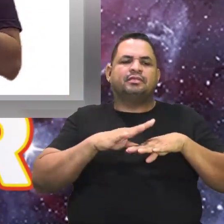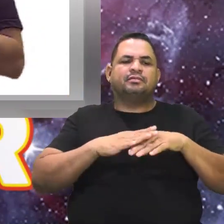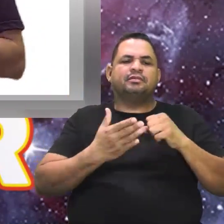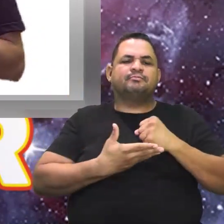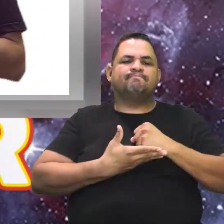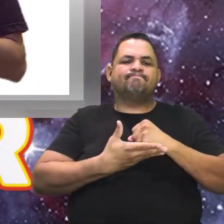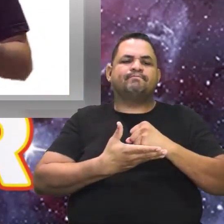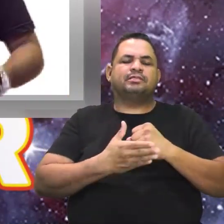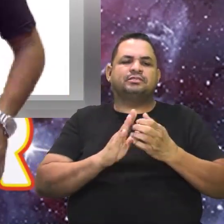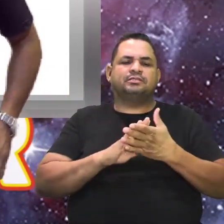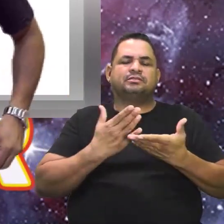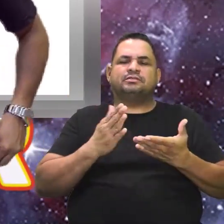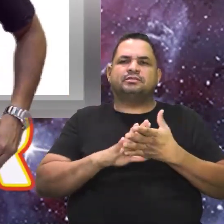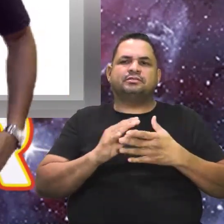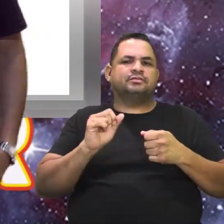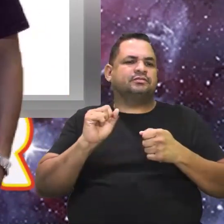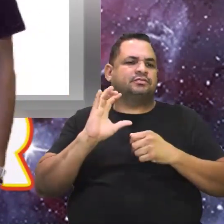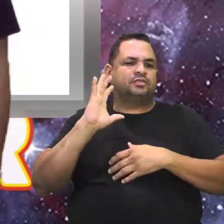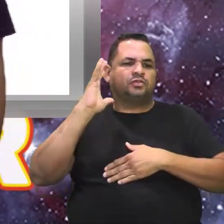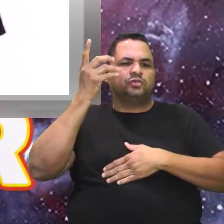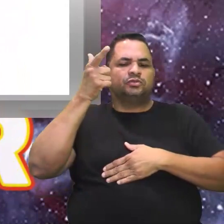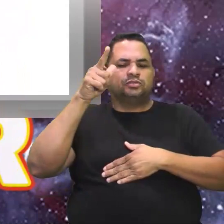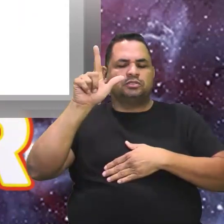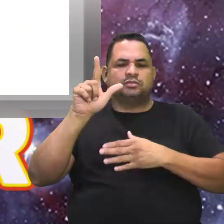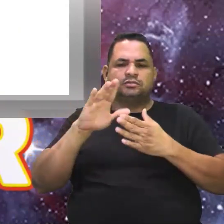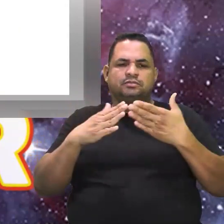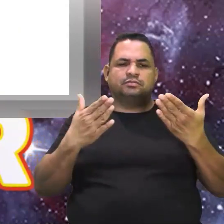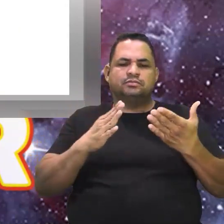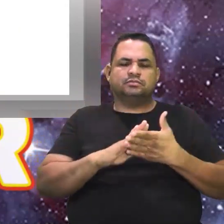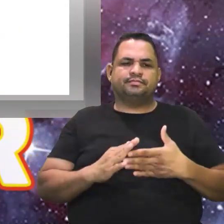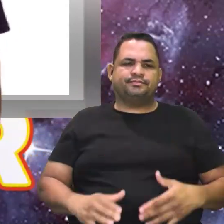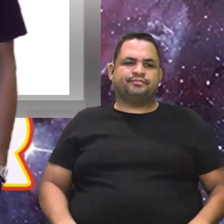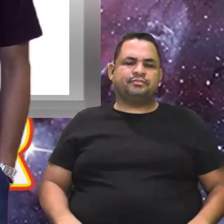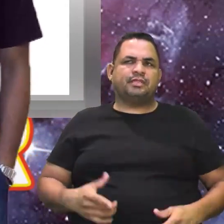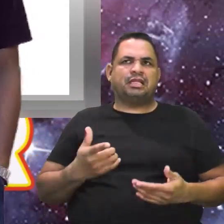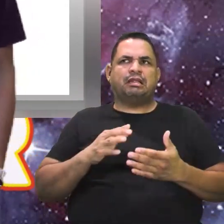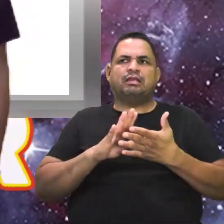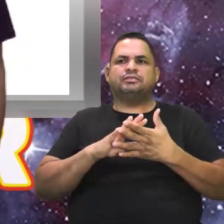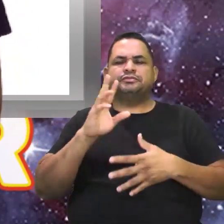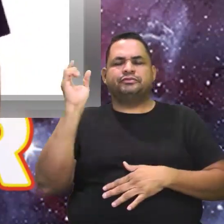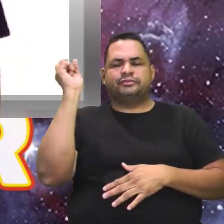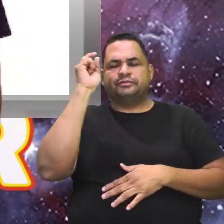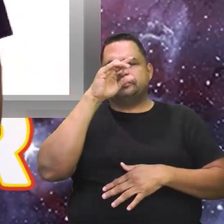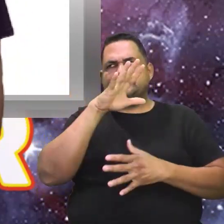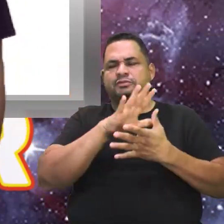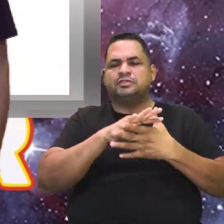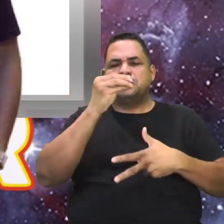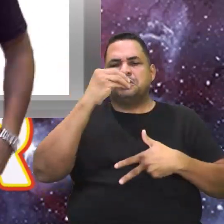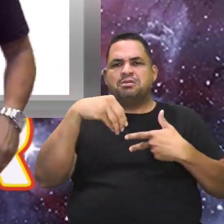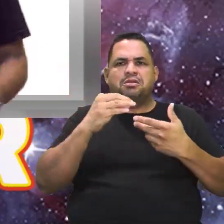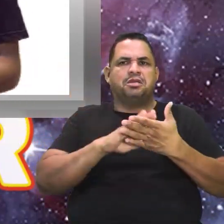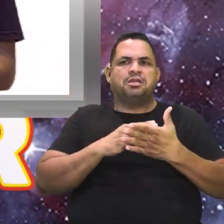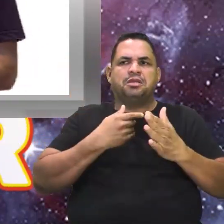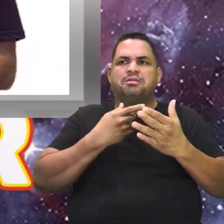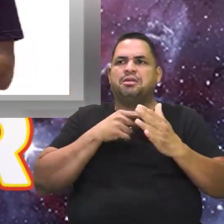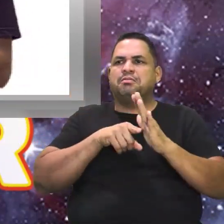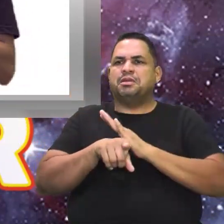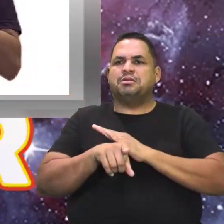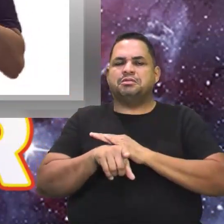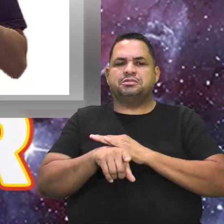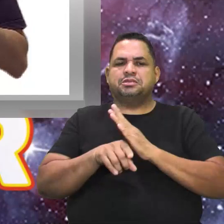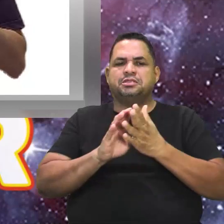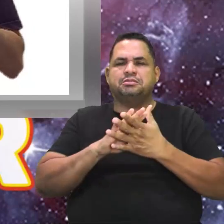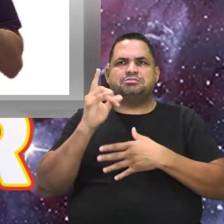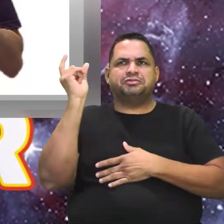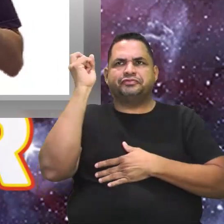Olha, raramente a questão do Enem vai pedir uma fórmula lá, né, de outro planeta, de outro mundo. Não é esse o objetivo.